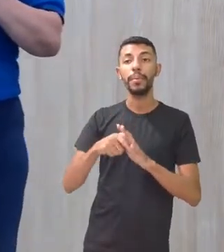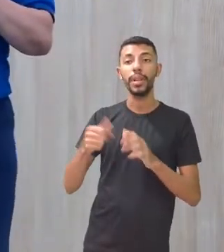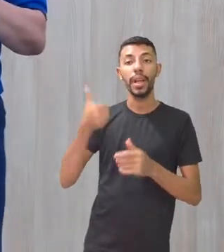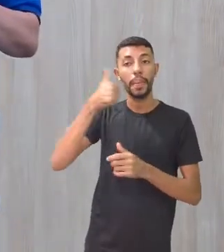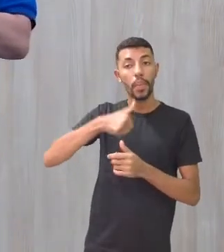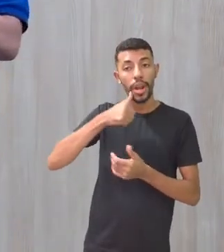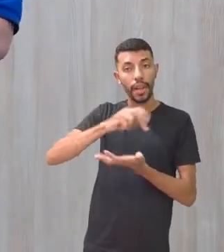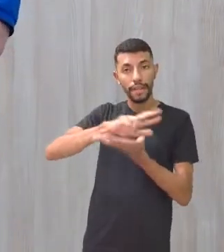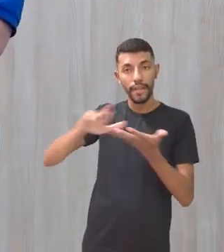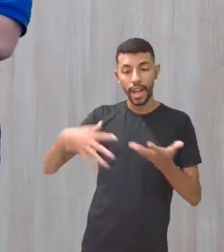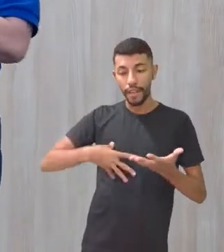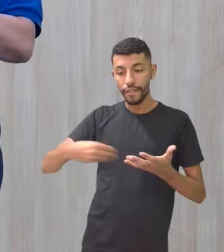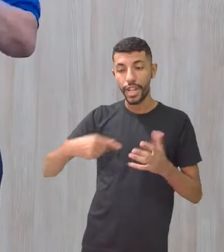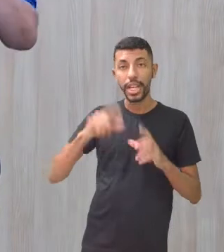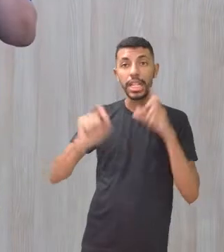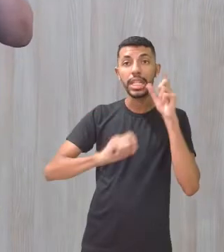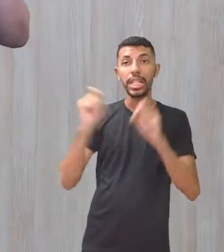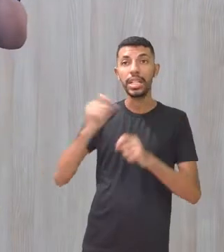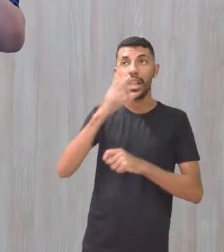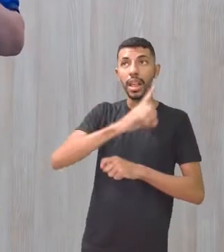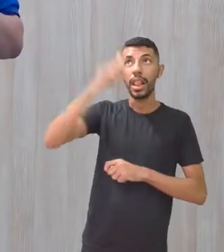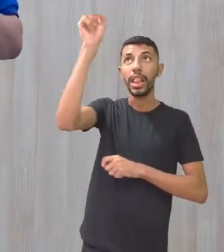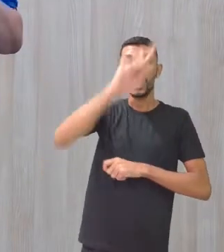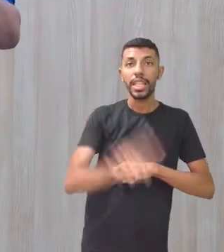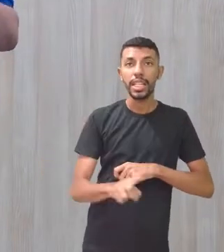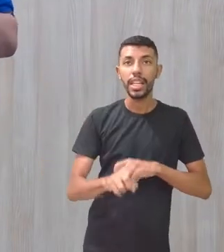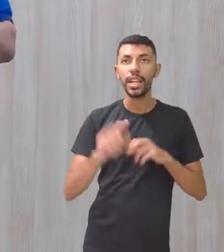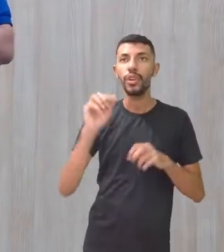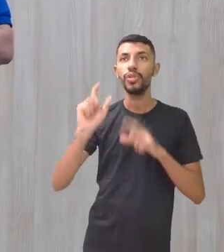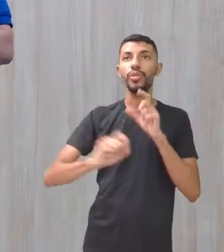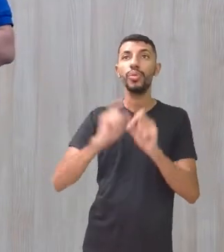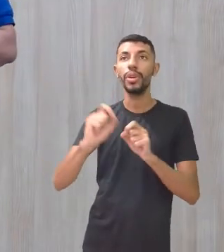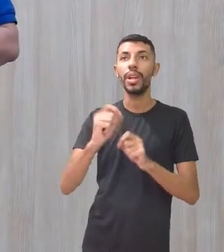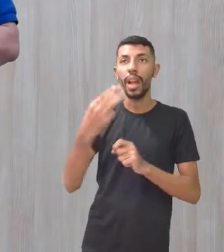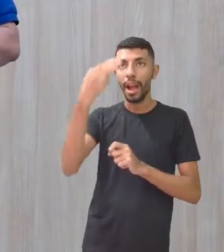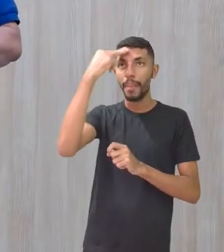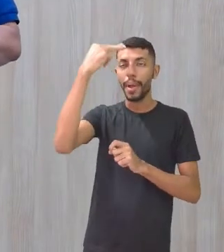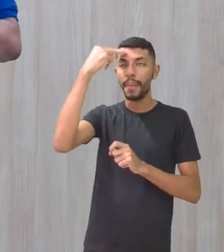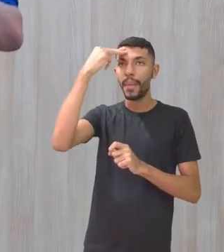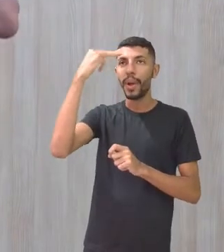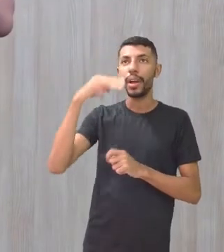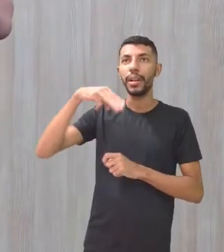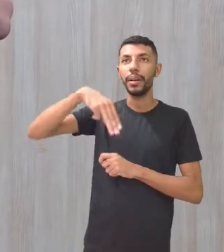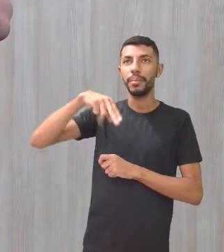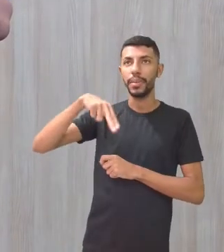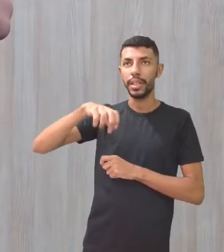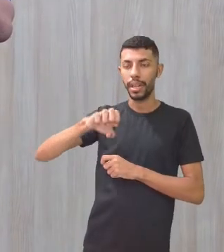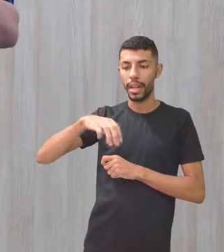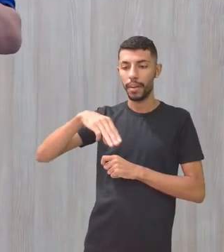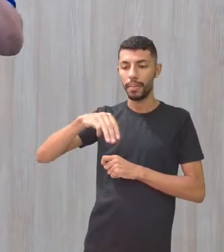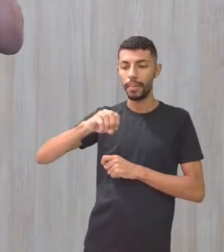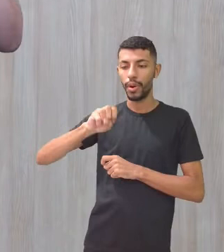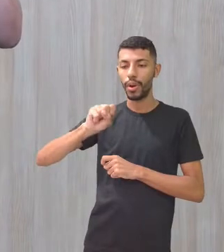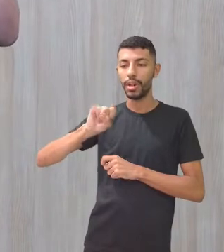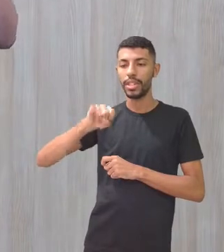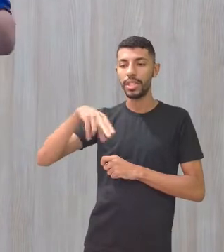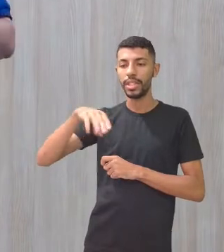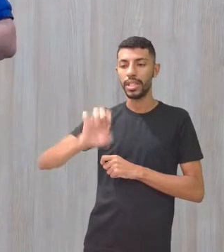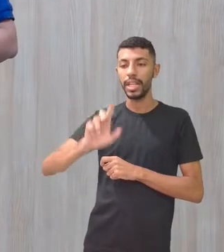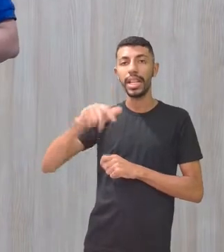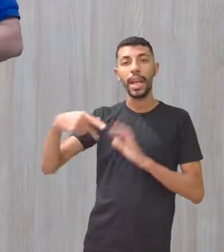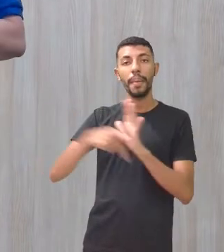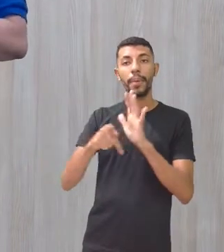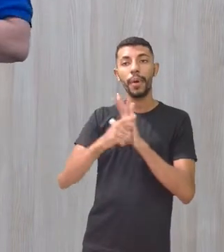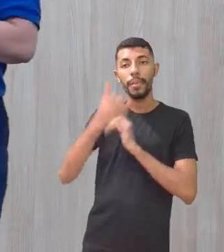né, de Zeus com a memória. Vê que interessante. Mnemosine, que é a deusa da